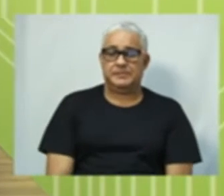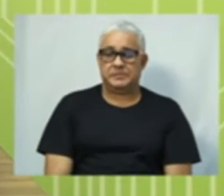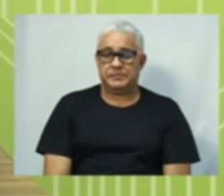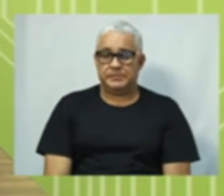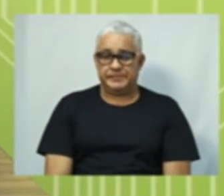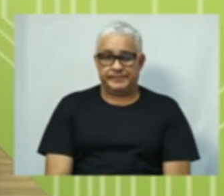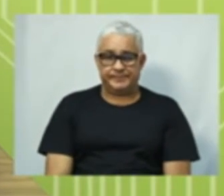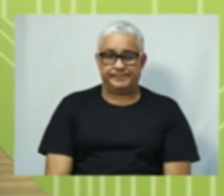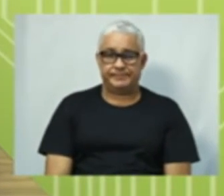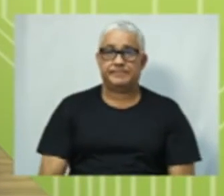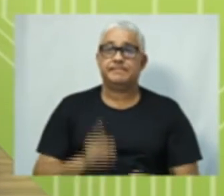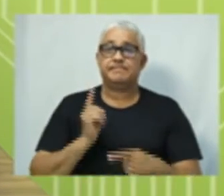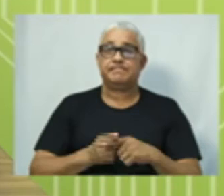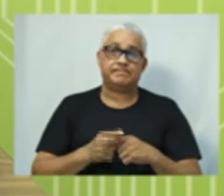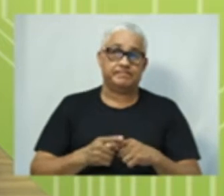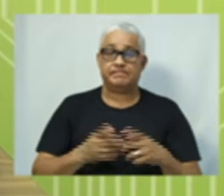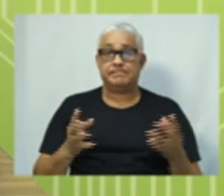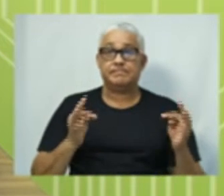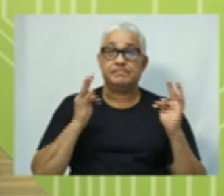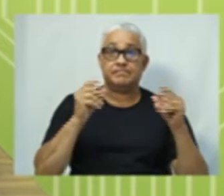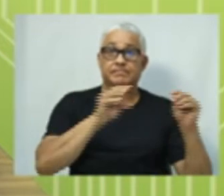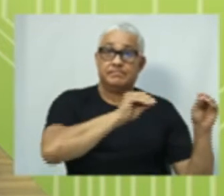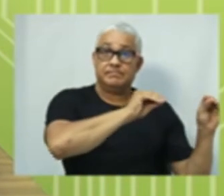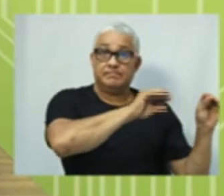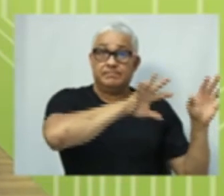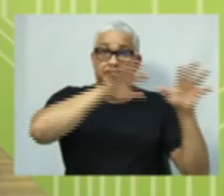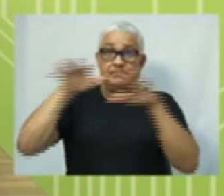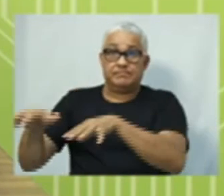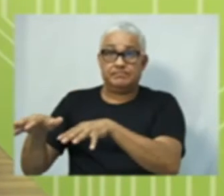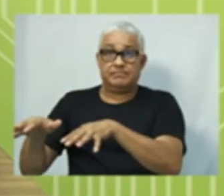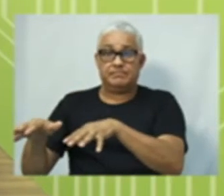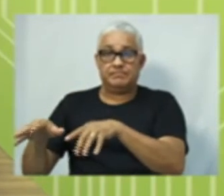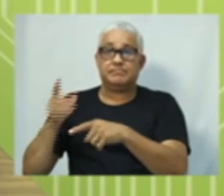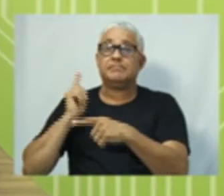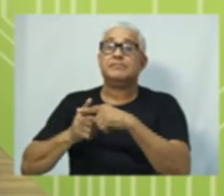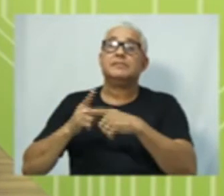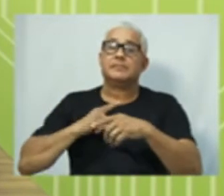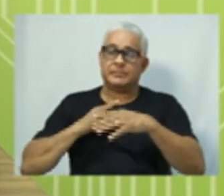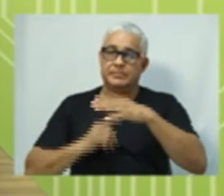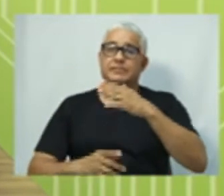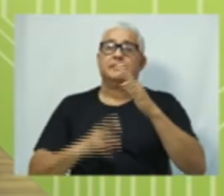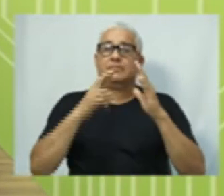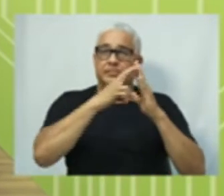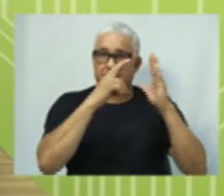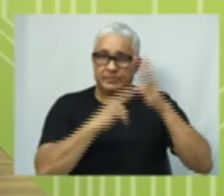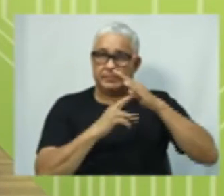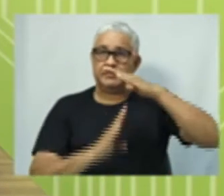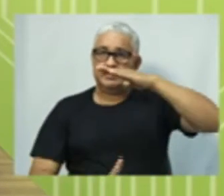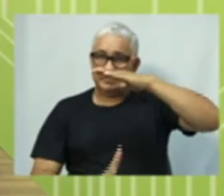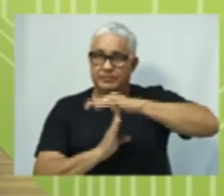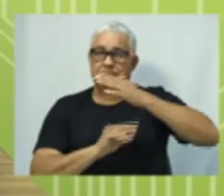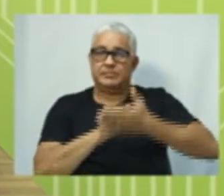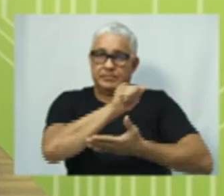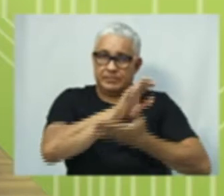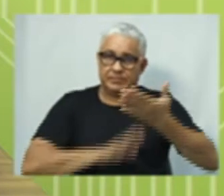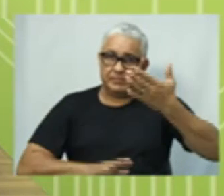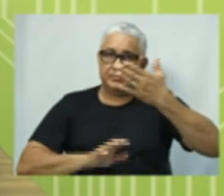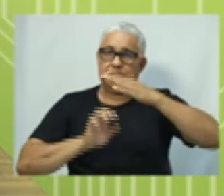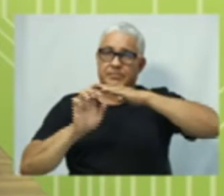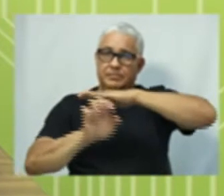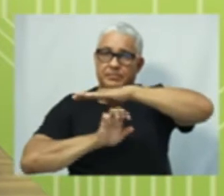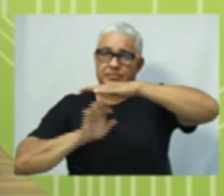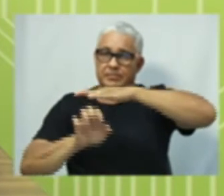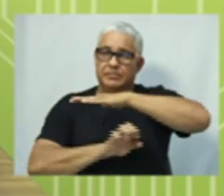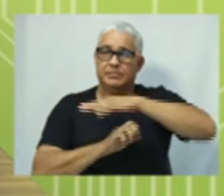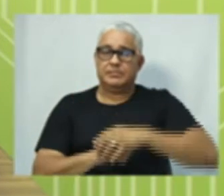opção. Por que nem todo mundo vai? Porque existem delimitadores. Atividade de empresa,